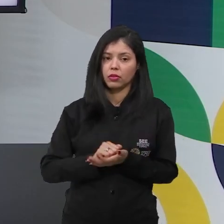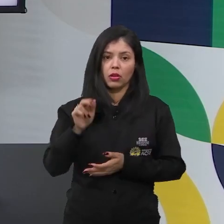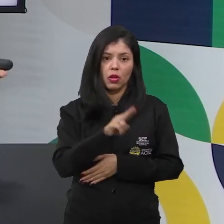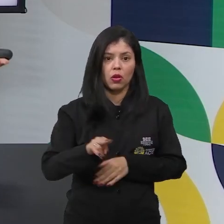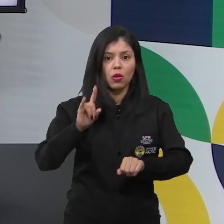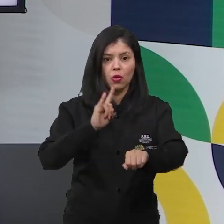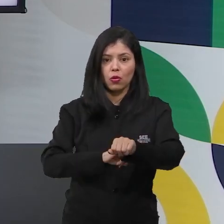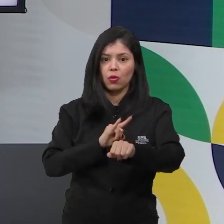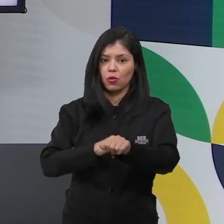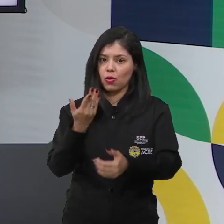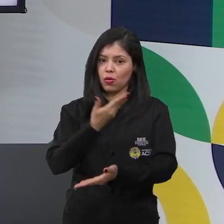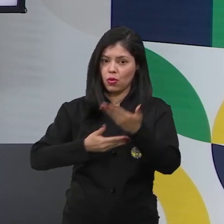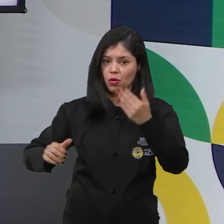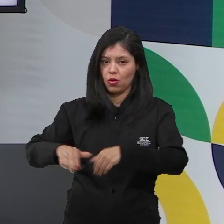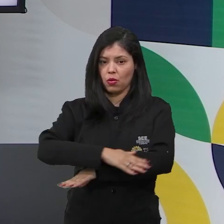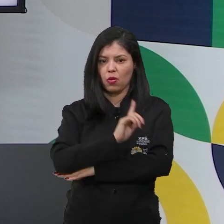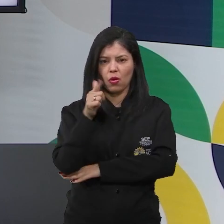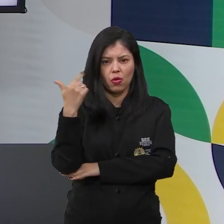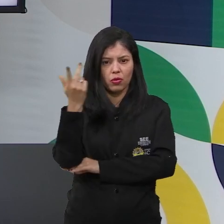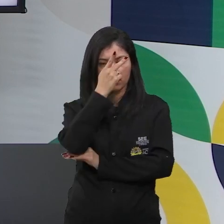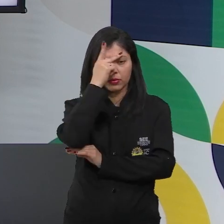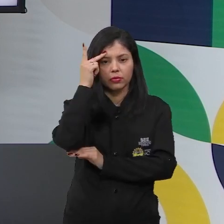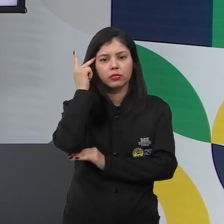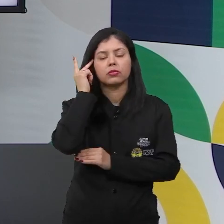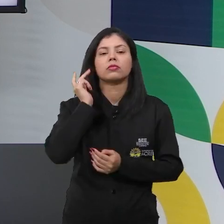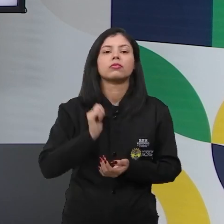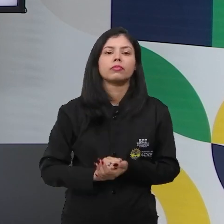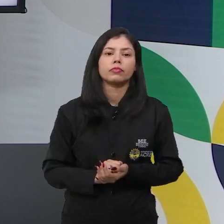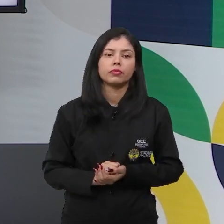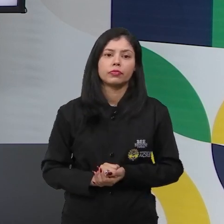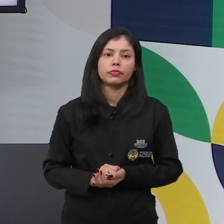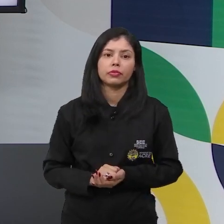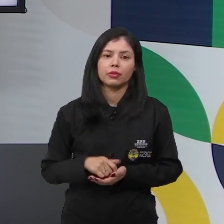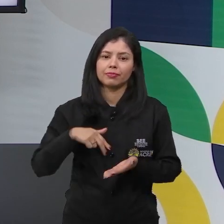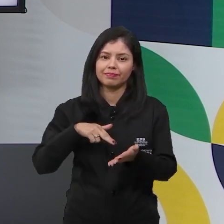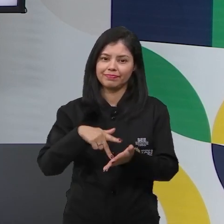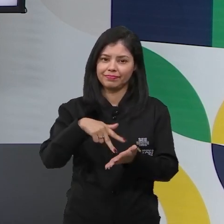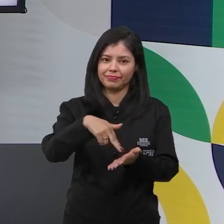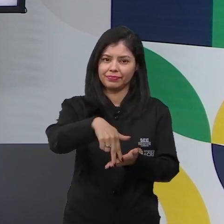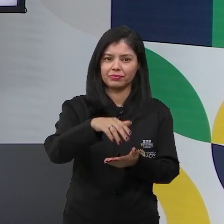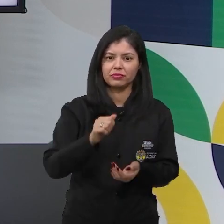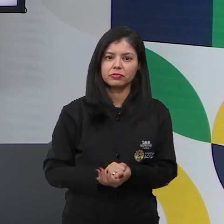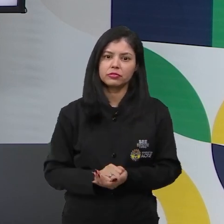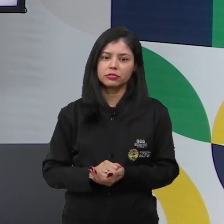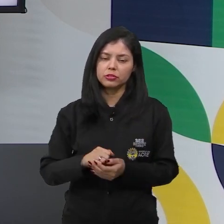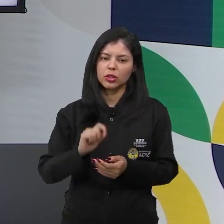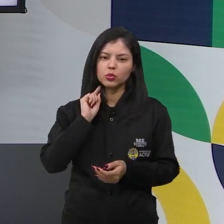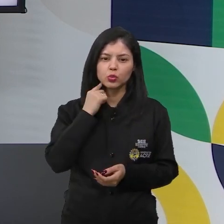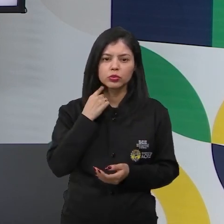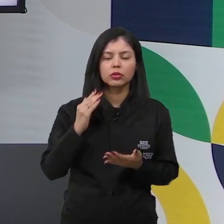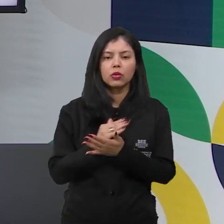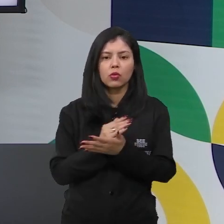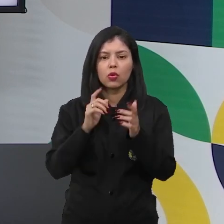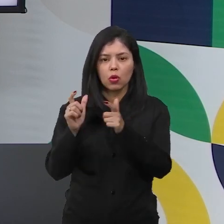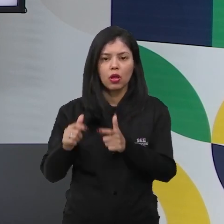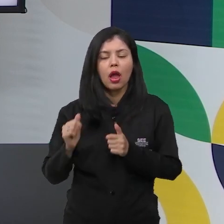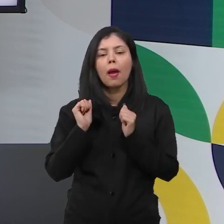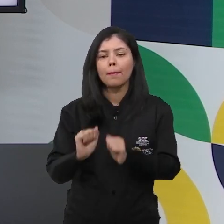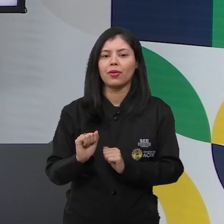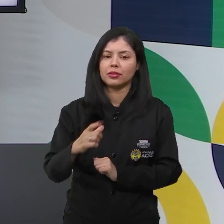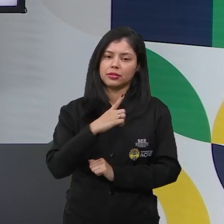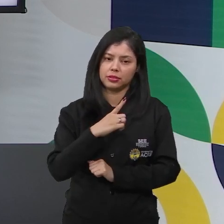um banheiro que é compartilhado por muitas pessoas, né? Ou anda descalço ali num chão úmido, ou em algum lugar que possa,